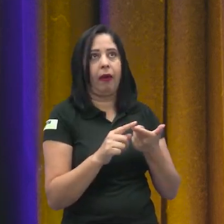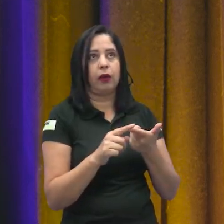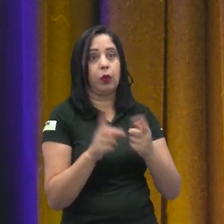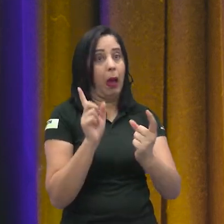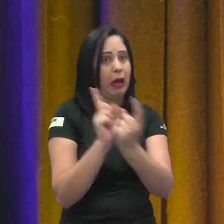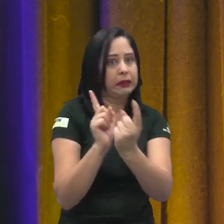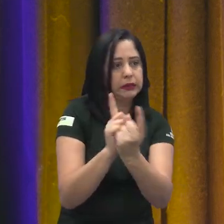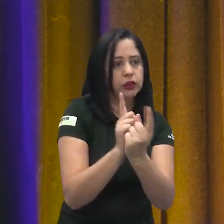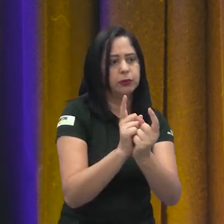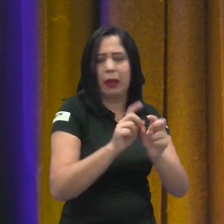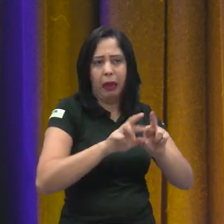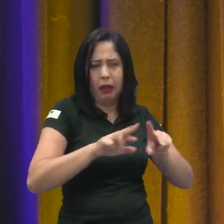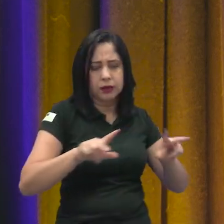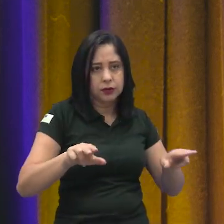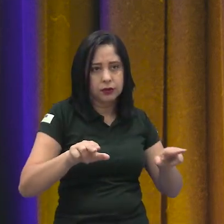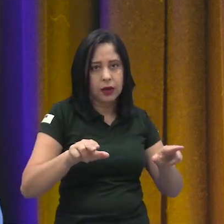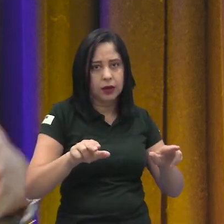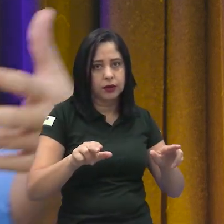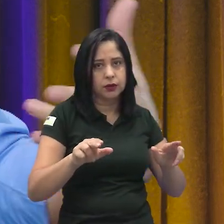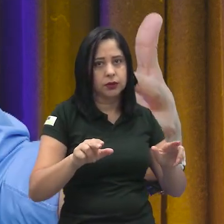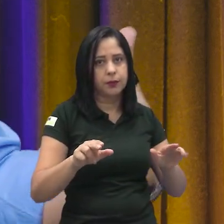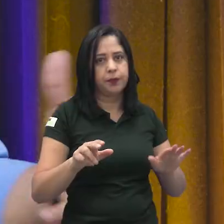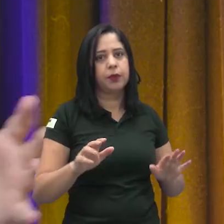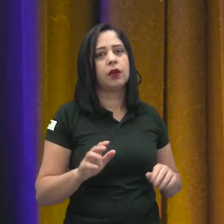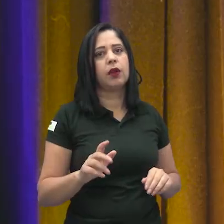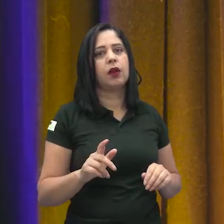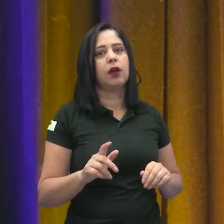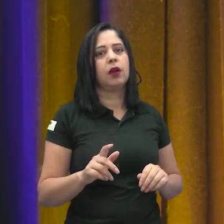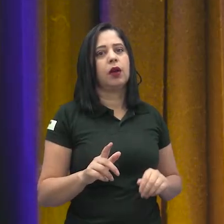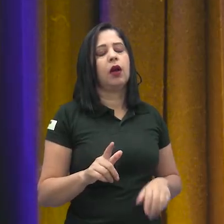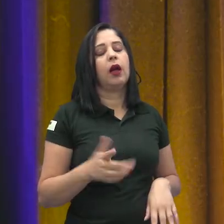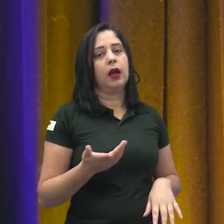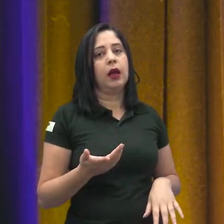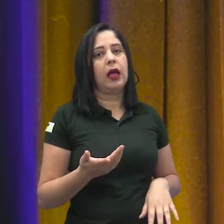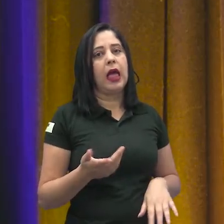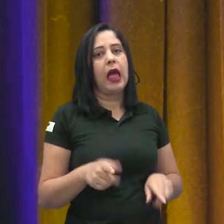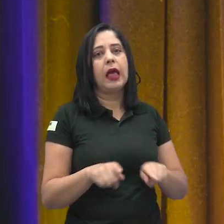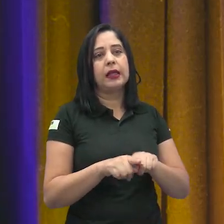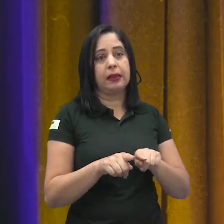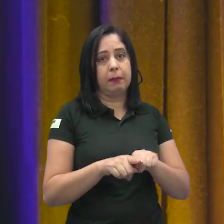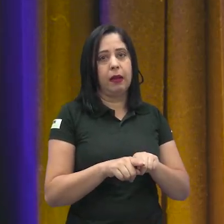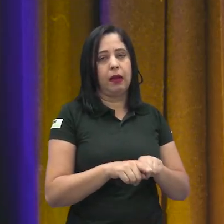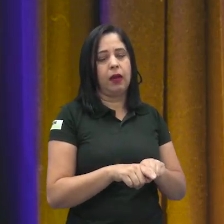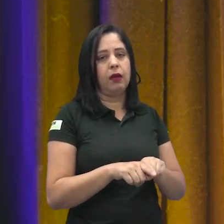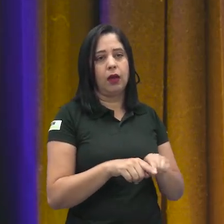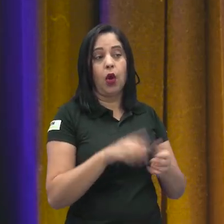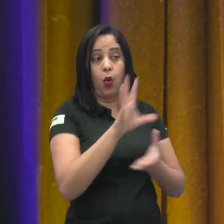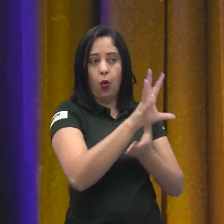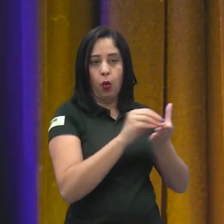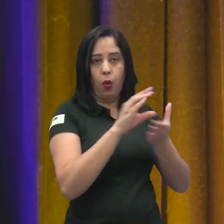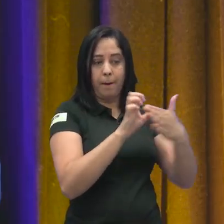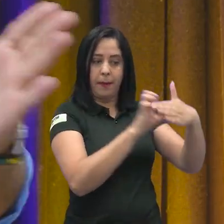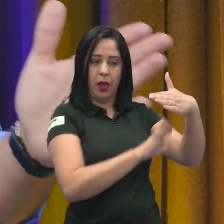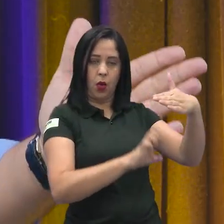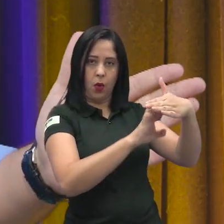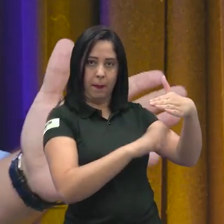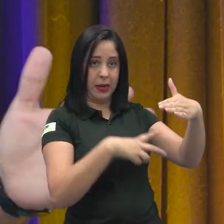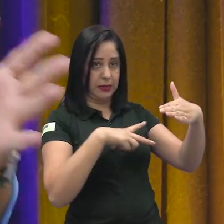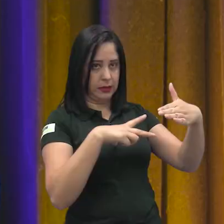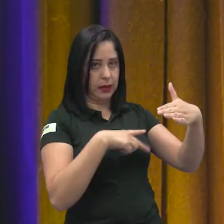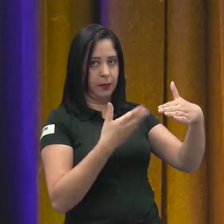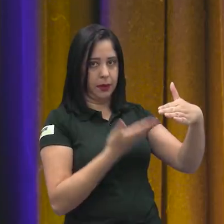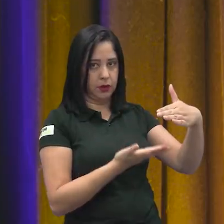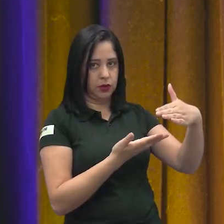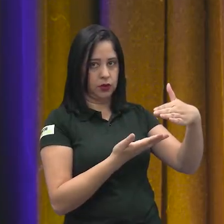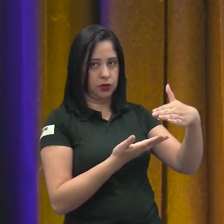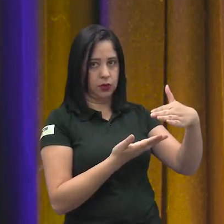pública consolidada e clara. Eu também uso esse exemplo também na iniciativa privada, em que nós também não conseguimos fazer